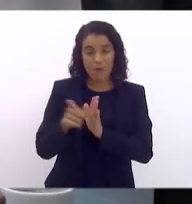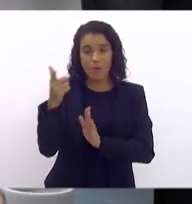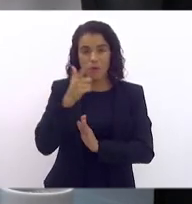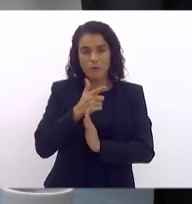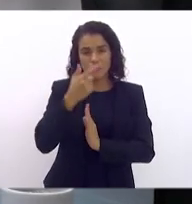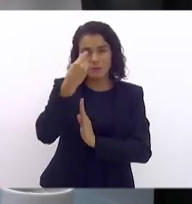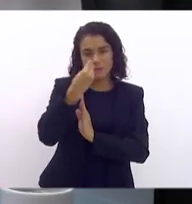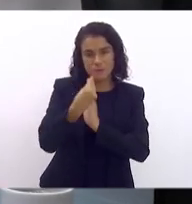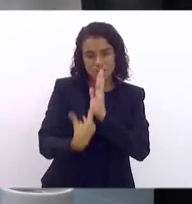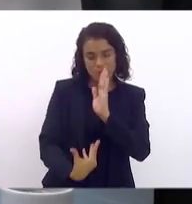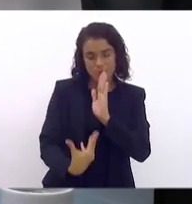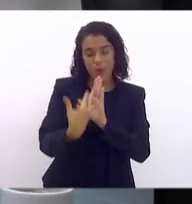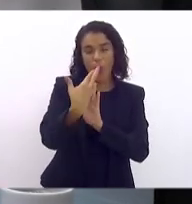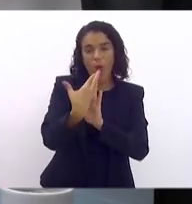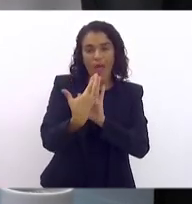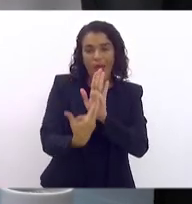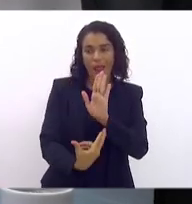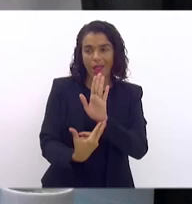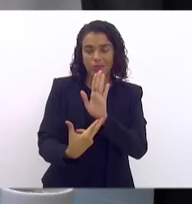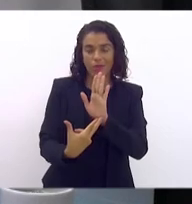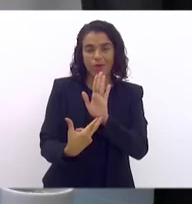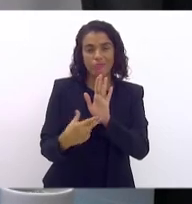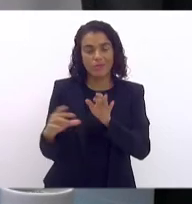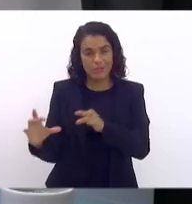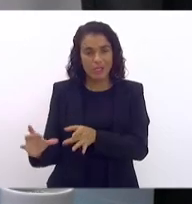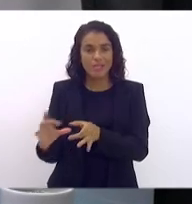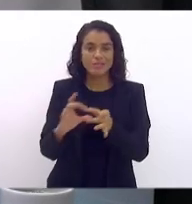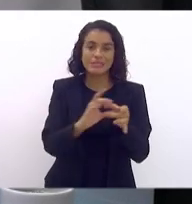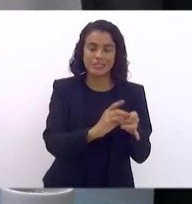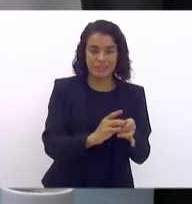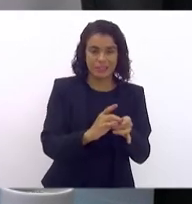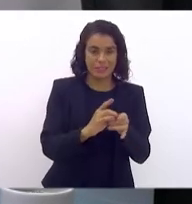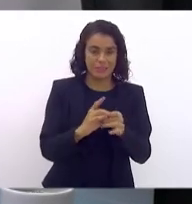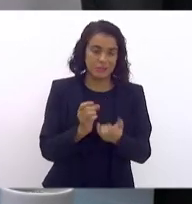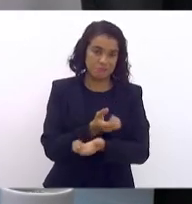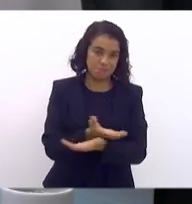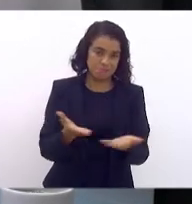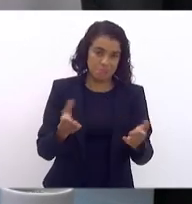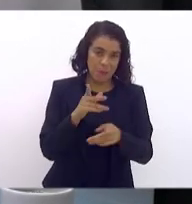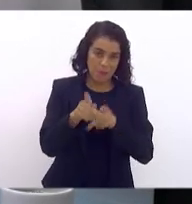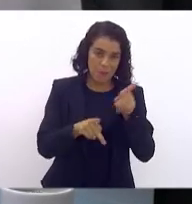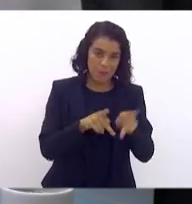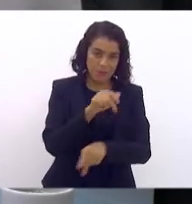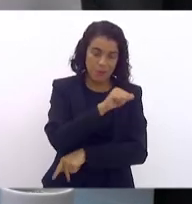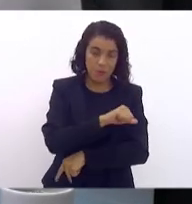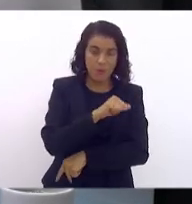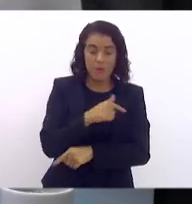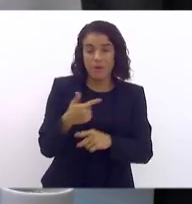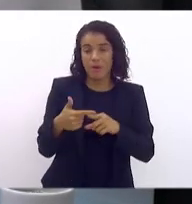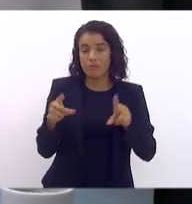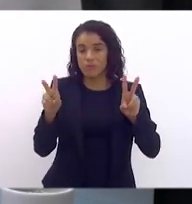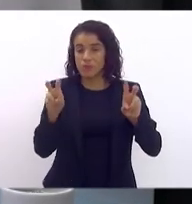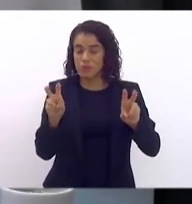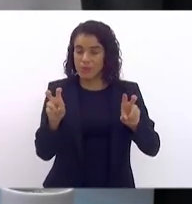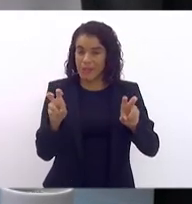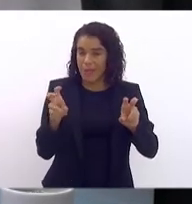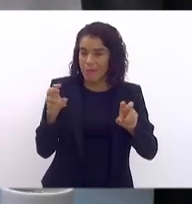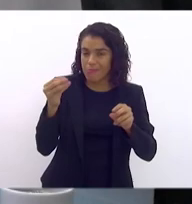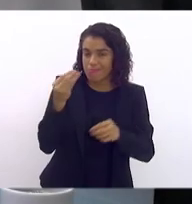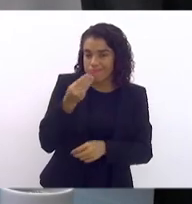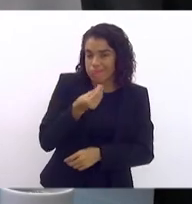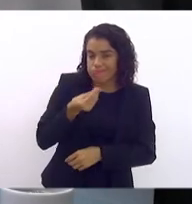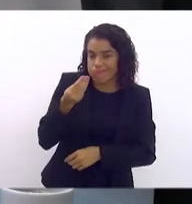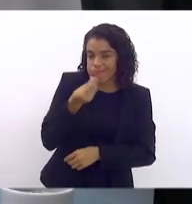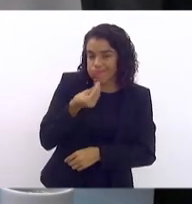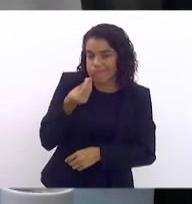faça que faça sentido paraa população do estado do Rio de Janeiro afinal de contas um tema tão delicado e importante né Afinal de